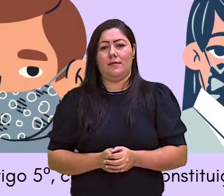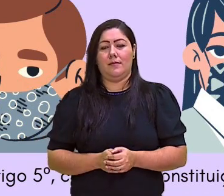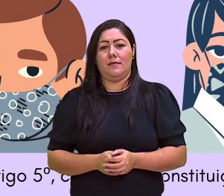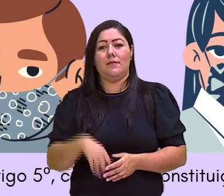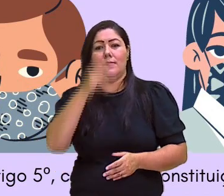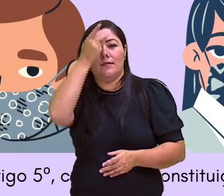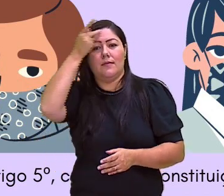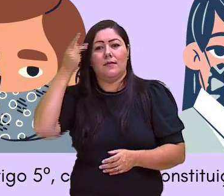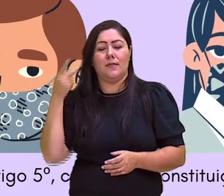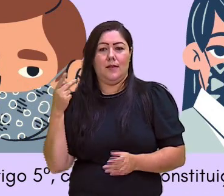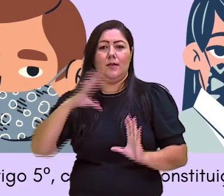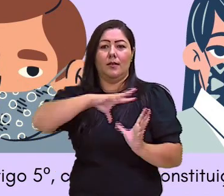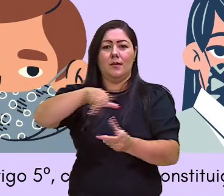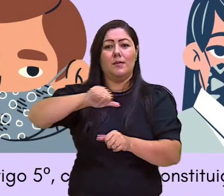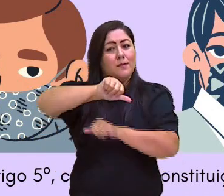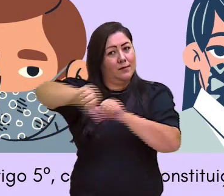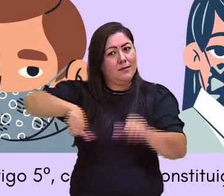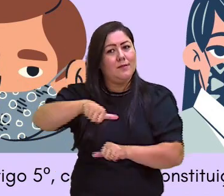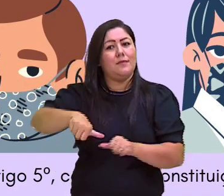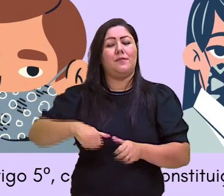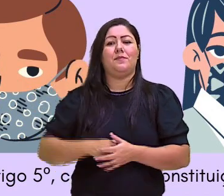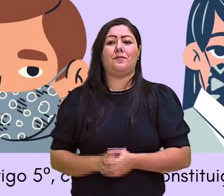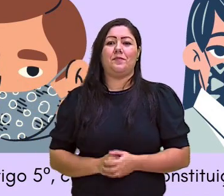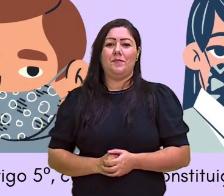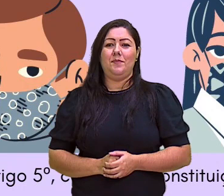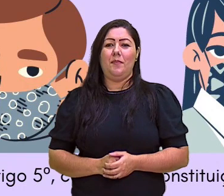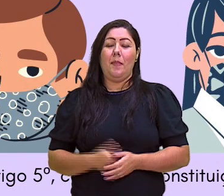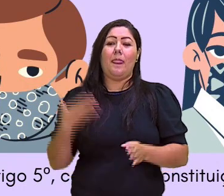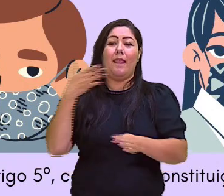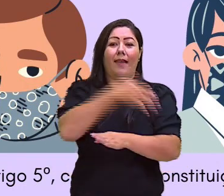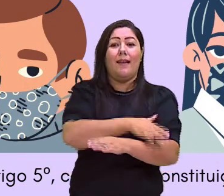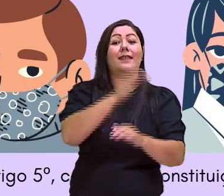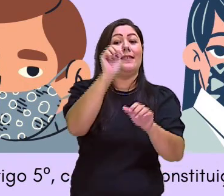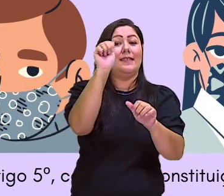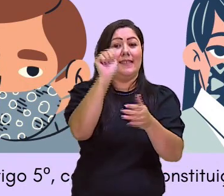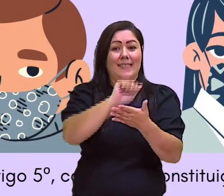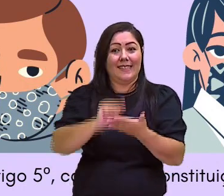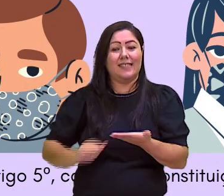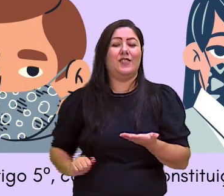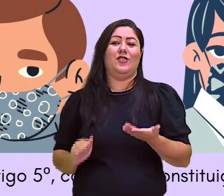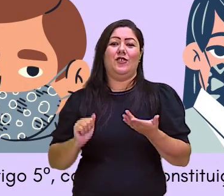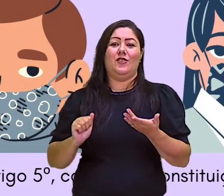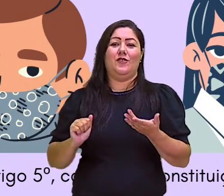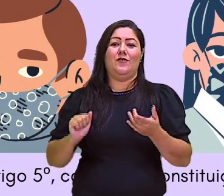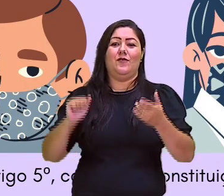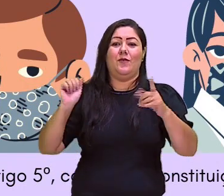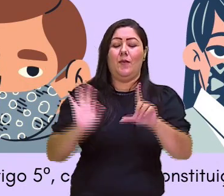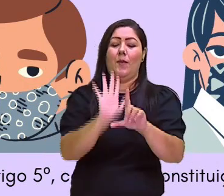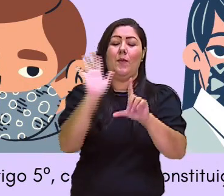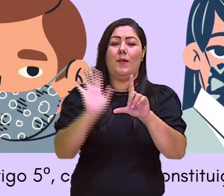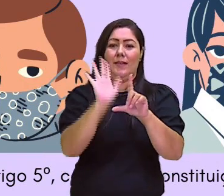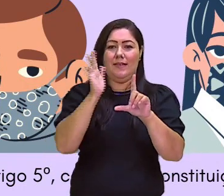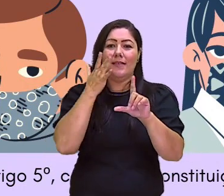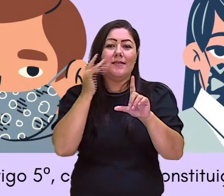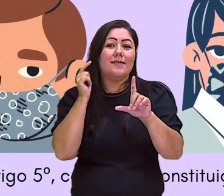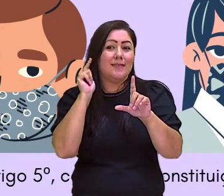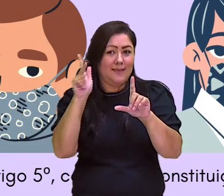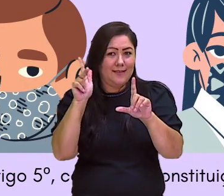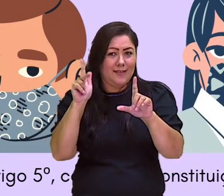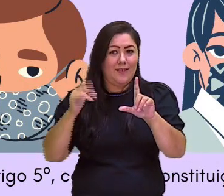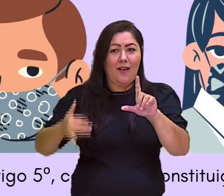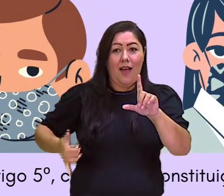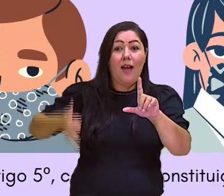mundo. Para acessar nossas atividades na plataforma SMED-GV, aponte a câmera do